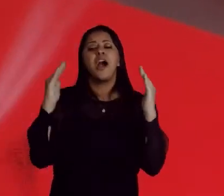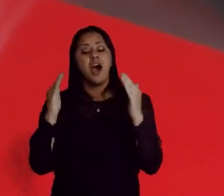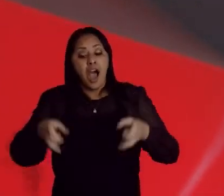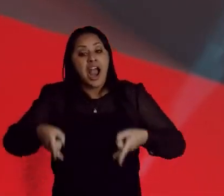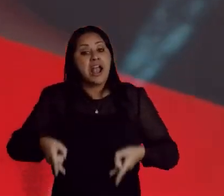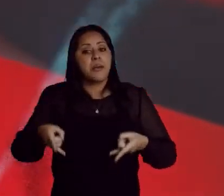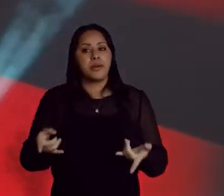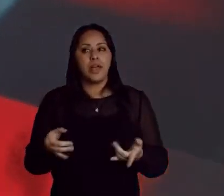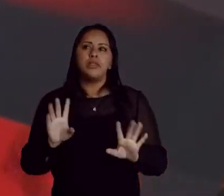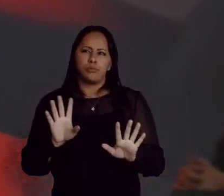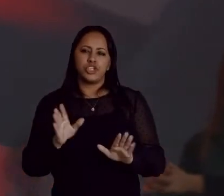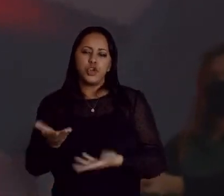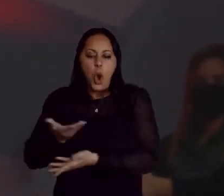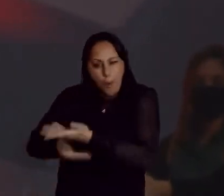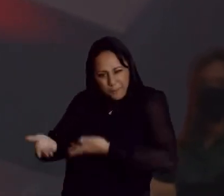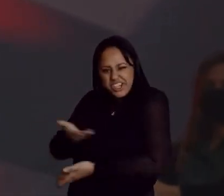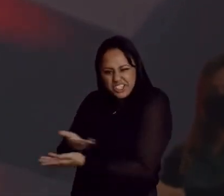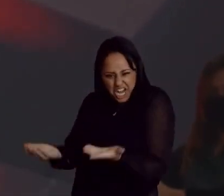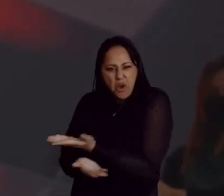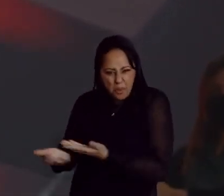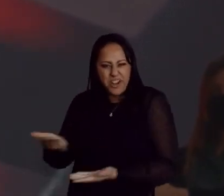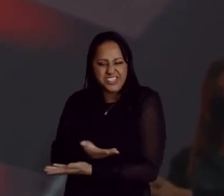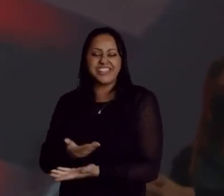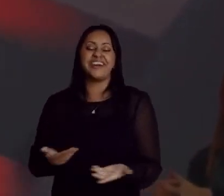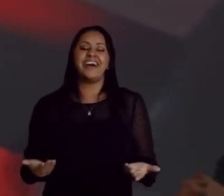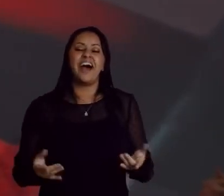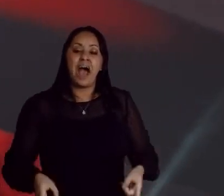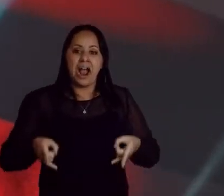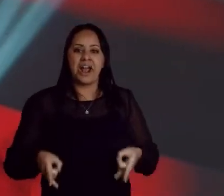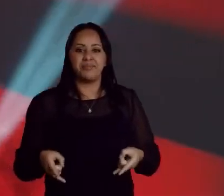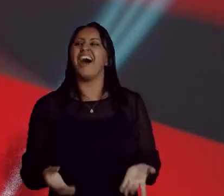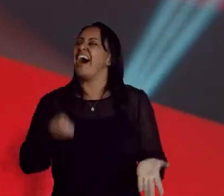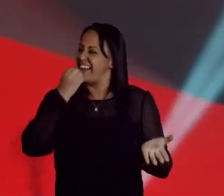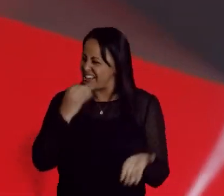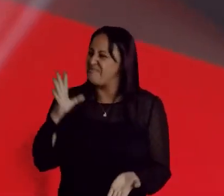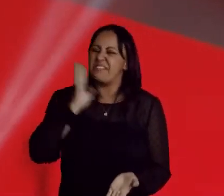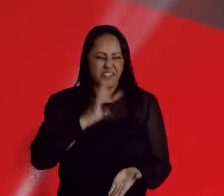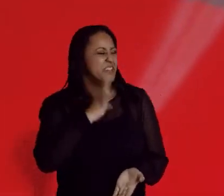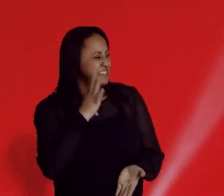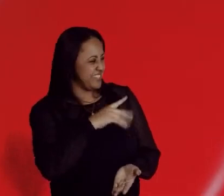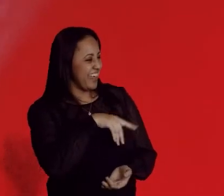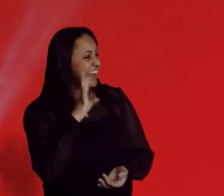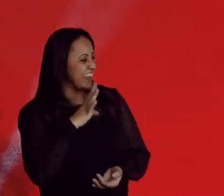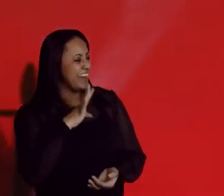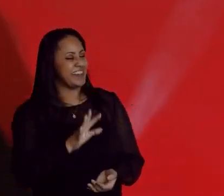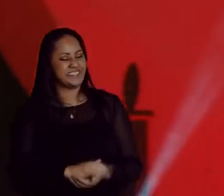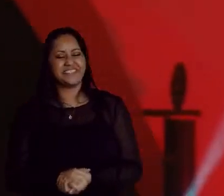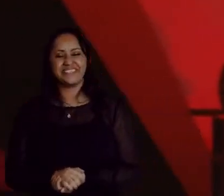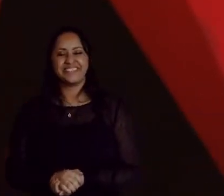gente compartilha a cama. Quem compartilha a cama com o marido e a esposa? Ah, que coisa legal, que coisa fantástica.